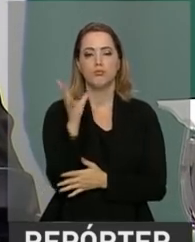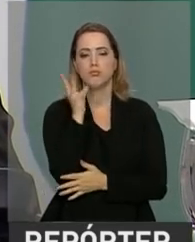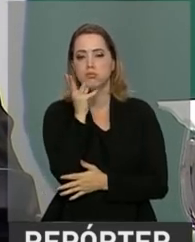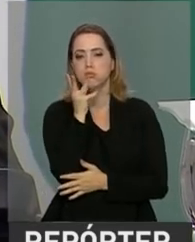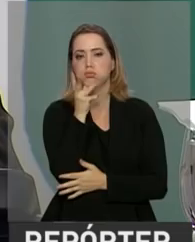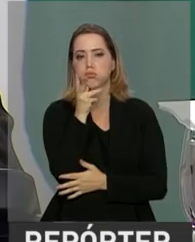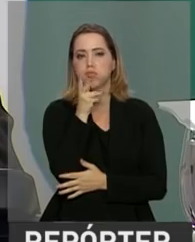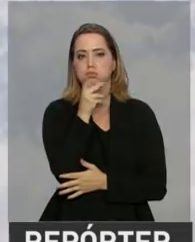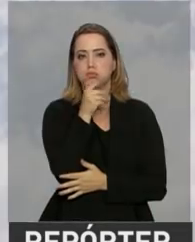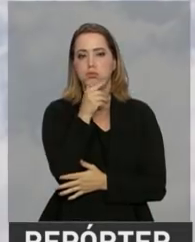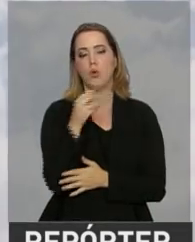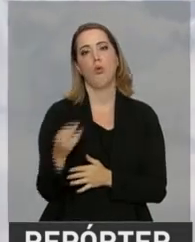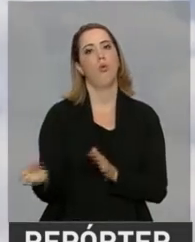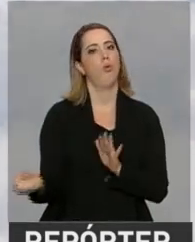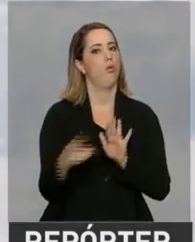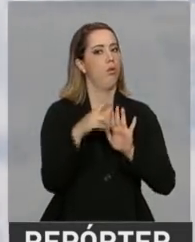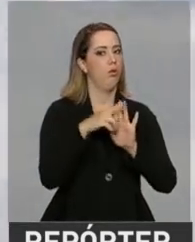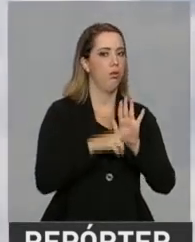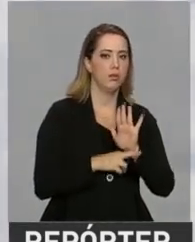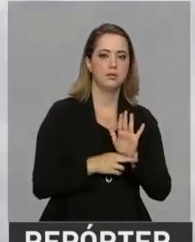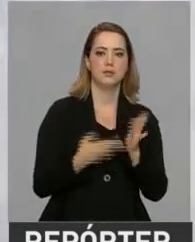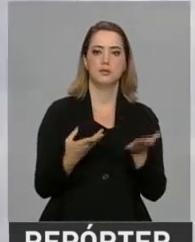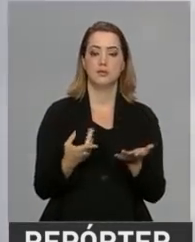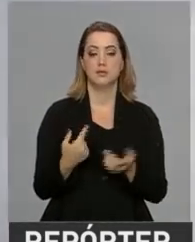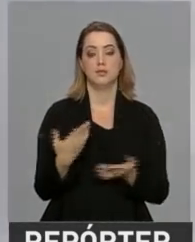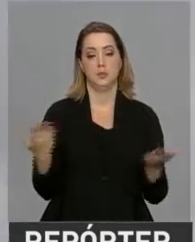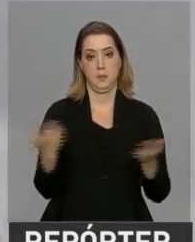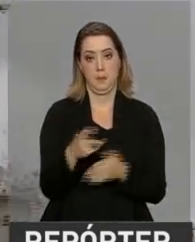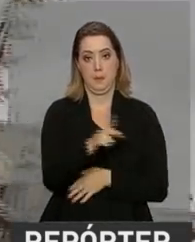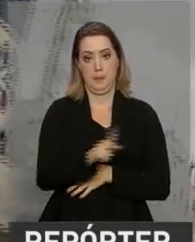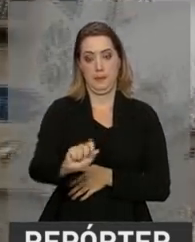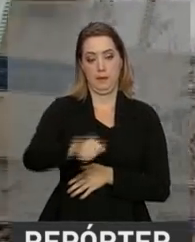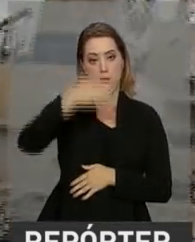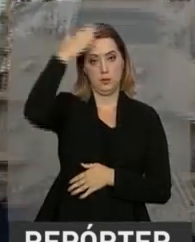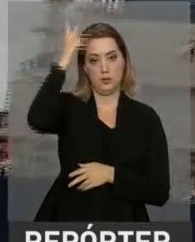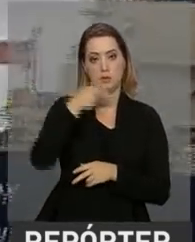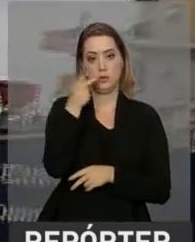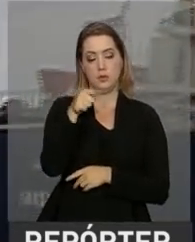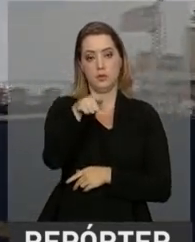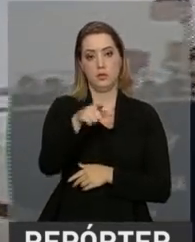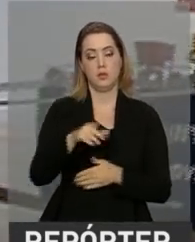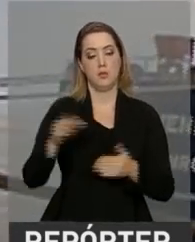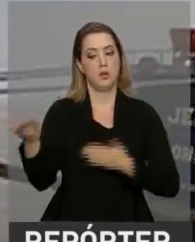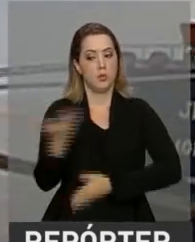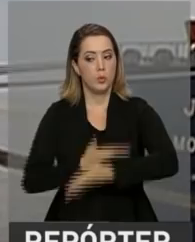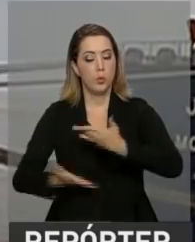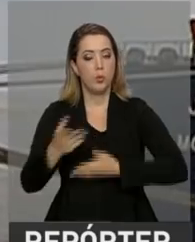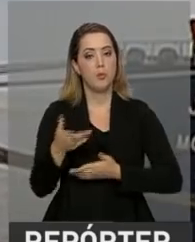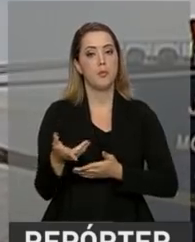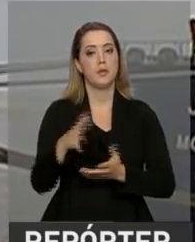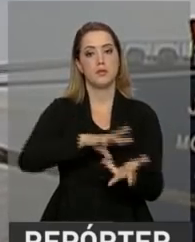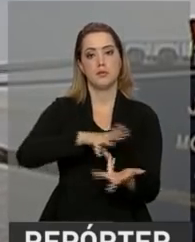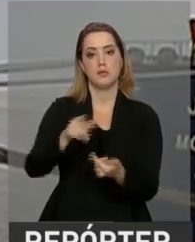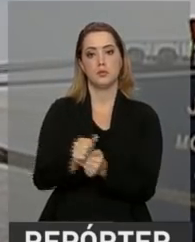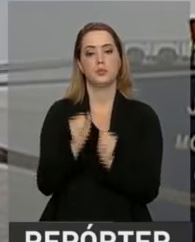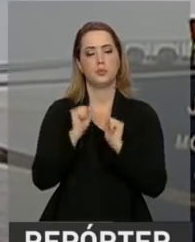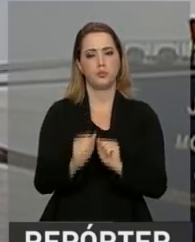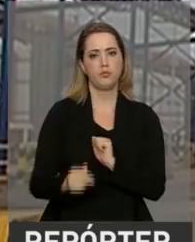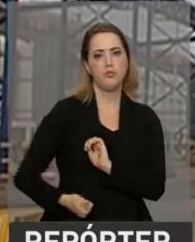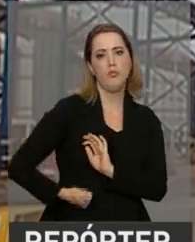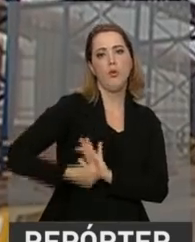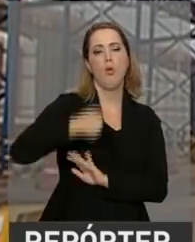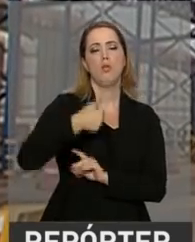excessivamente burocráticos. O presidente Michel Temer ainda afirmou que o aumento do comércio exterior pode apresentar resultados